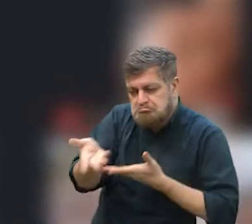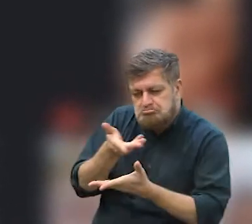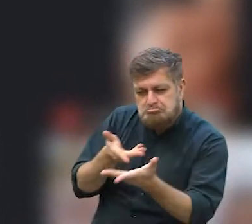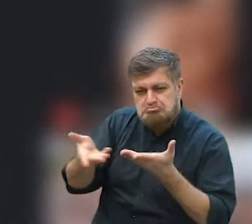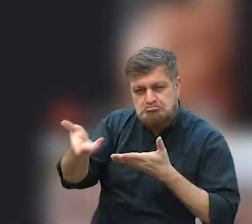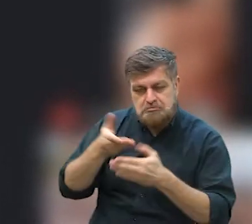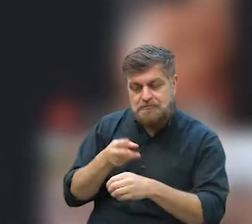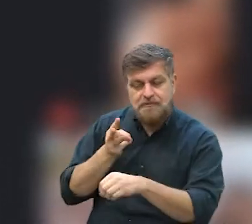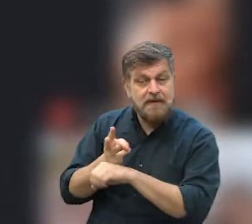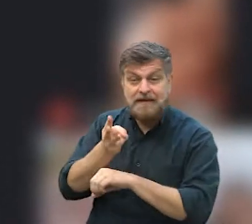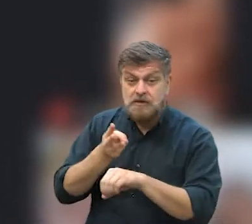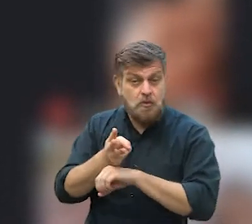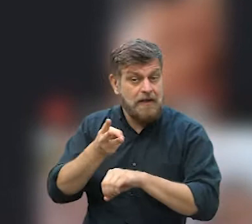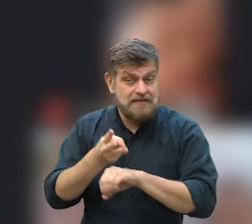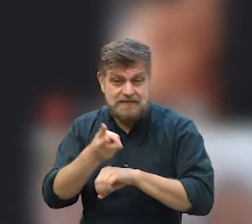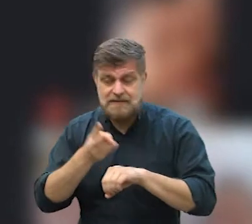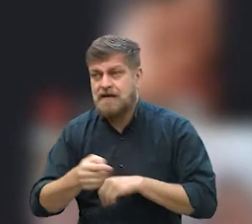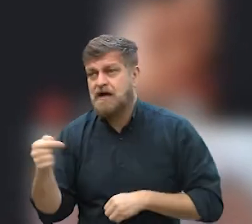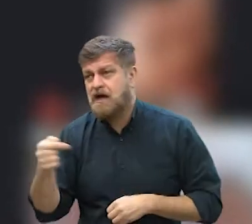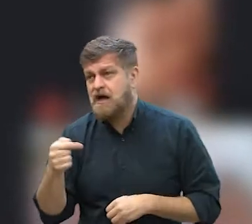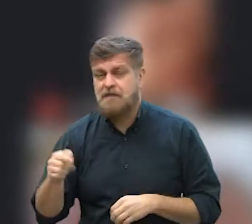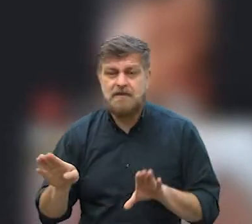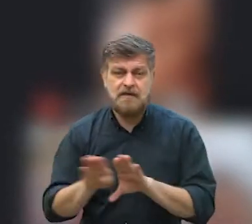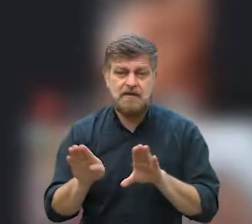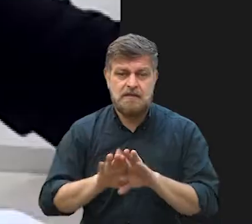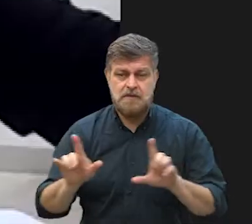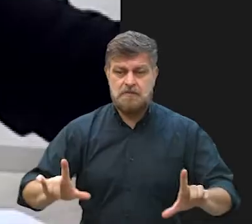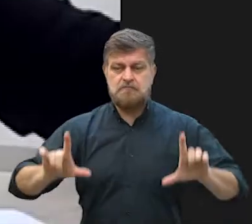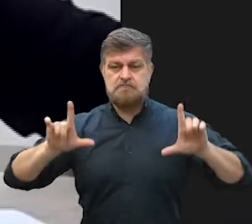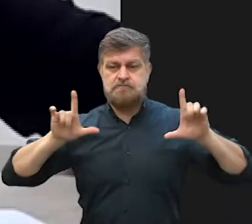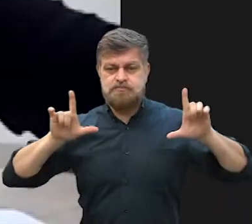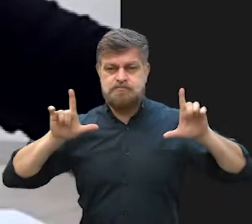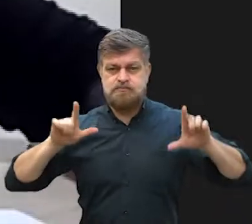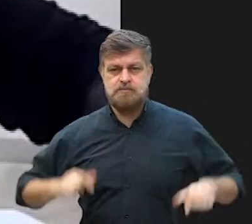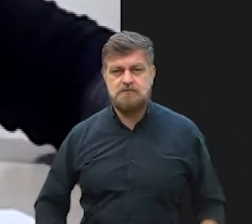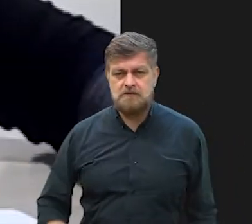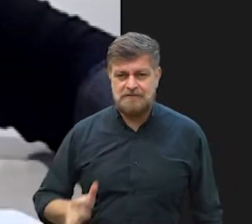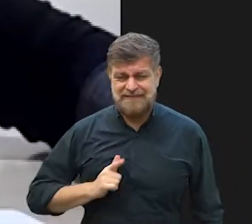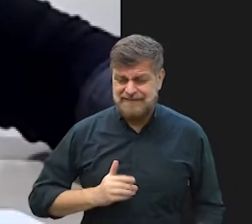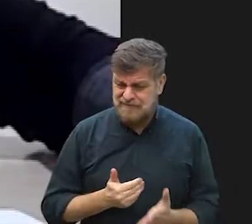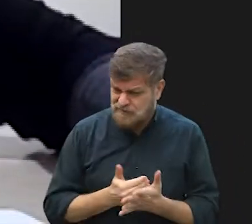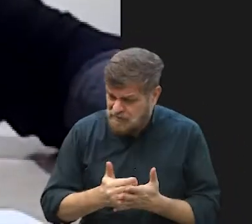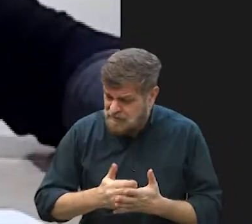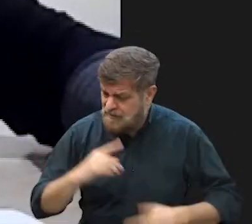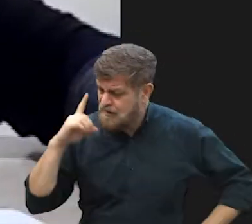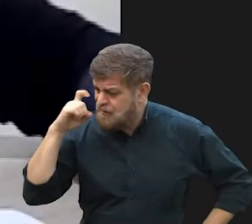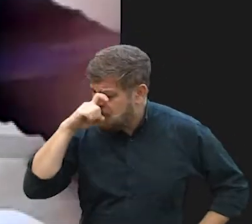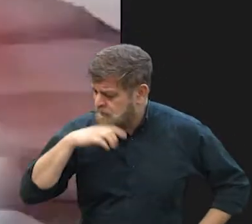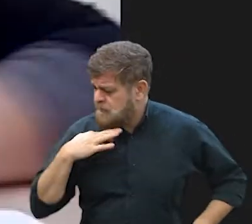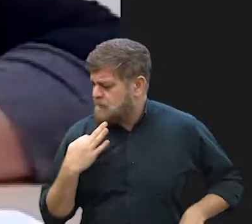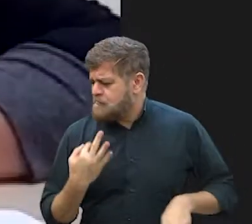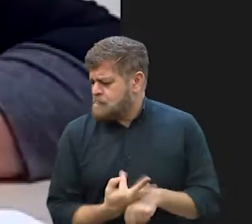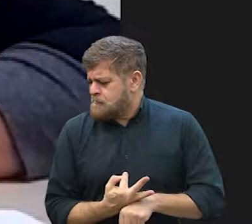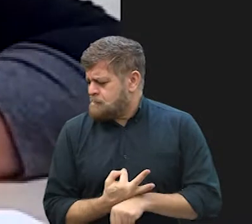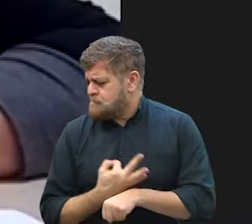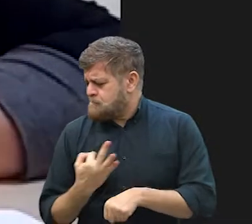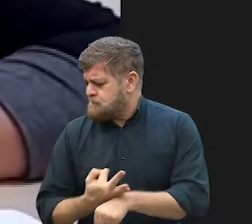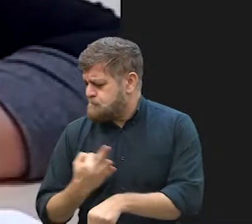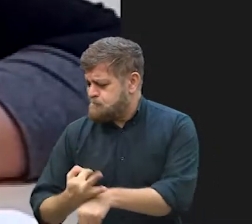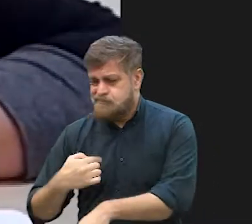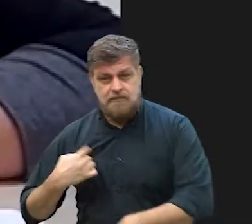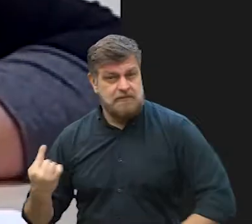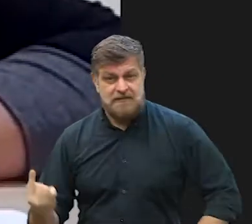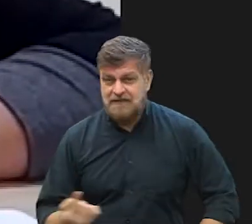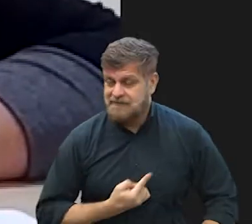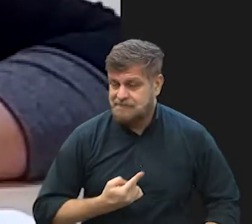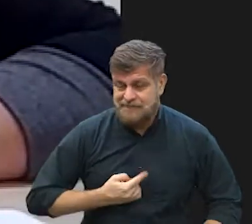pelo WhatsApp da escola, pelas videochamadas, e aí a gente foi caminhando. No início foi bem difícil, viu? A gente não